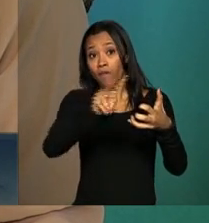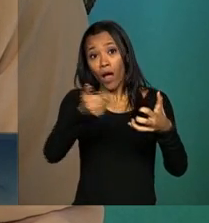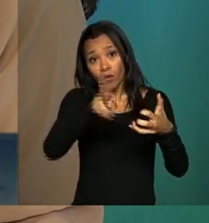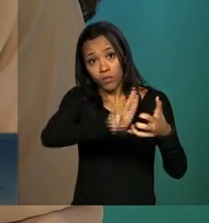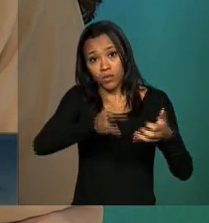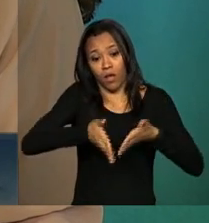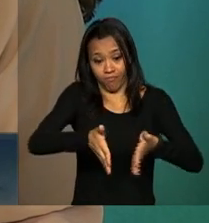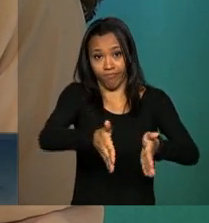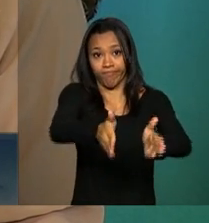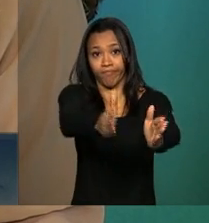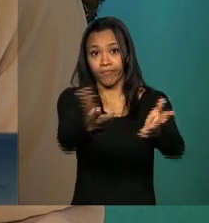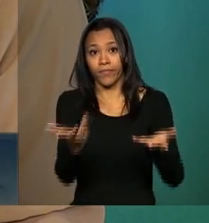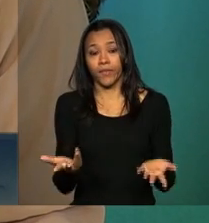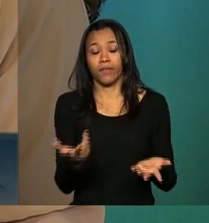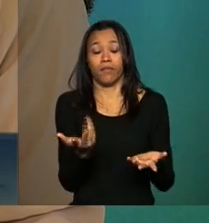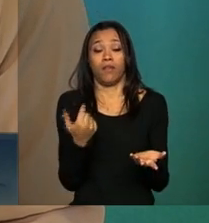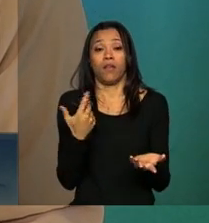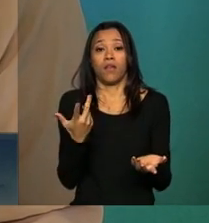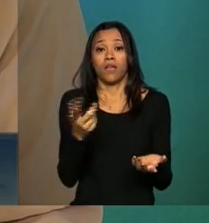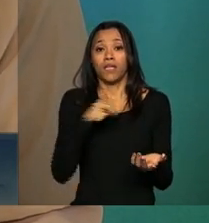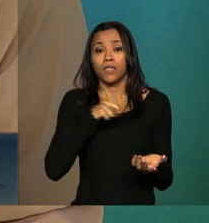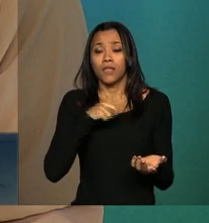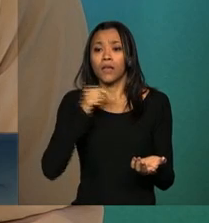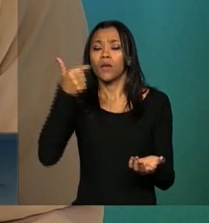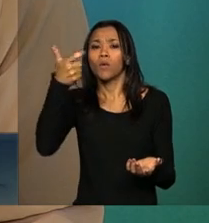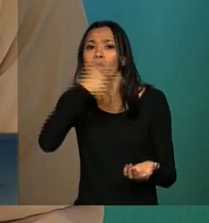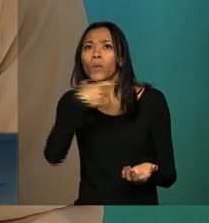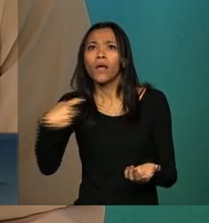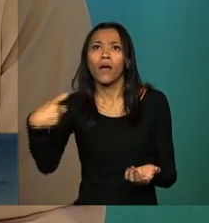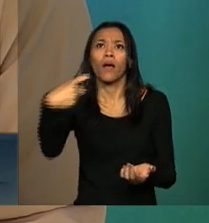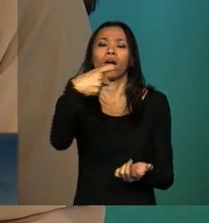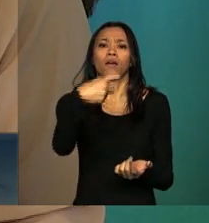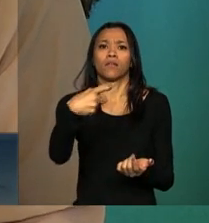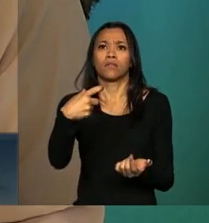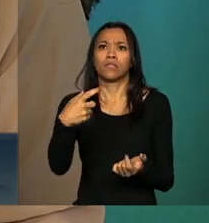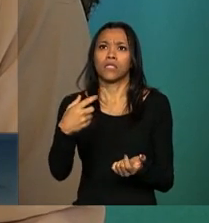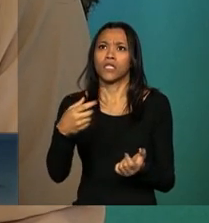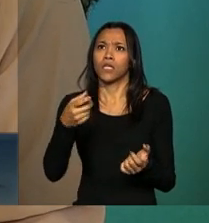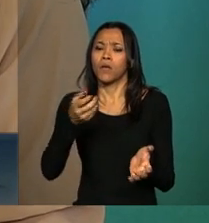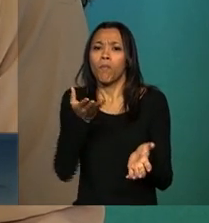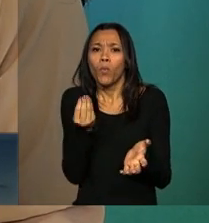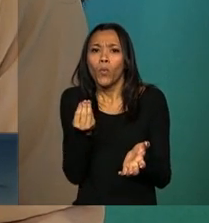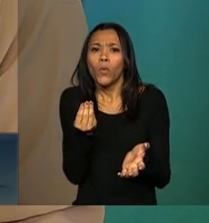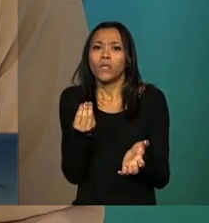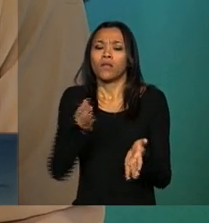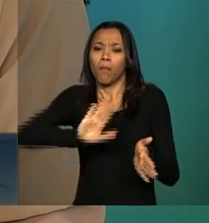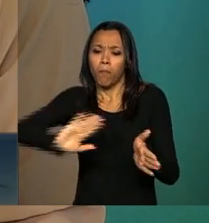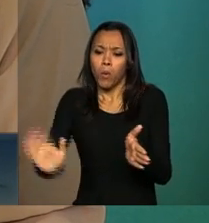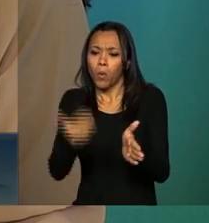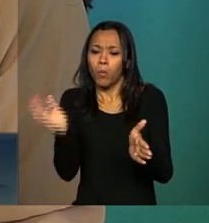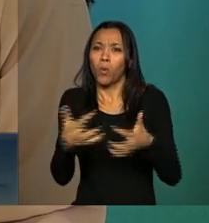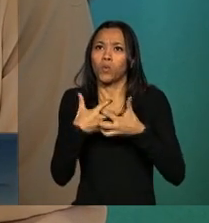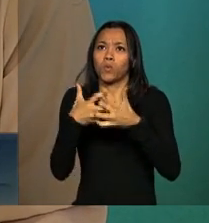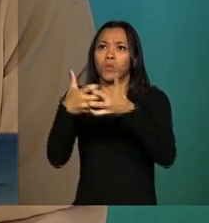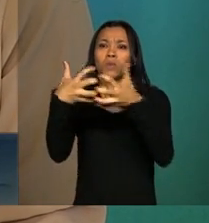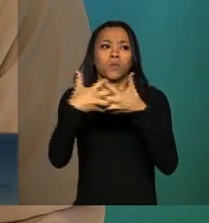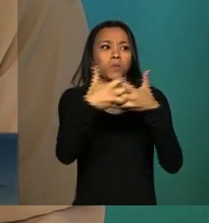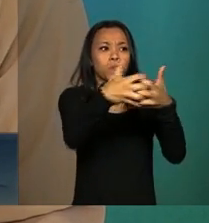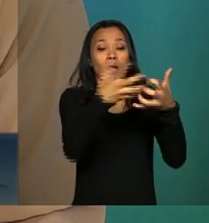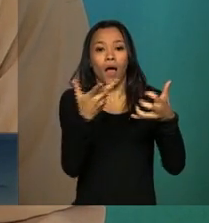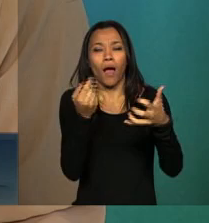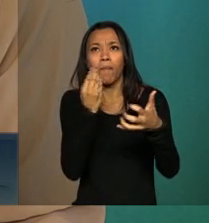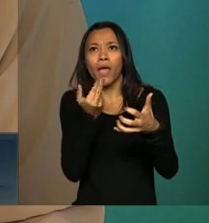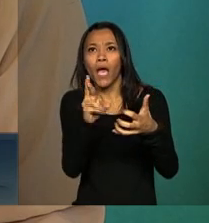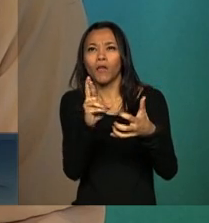país, onde tem um movimento maior, compatível com a concessão, mas